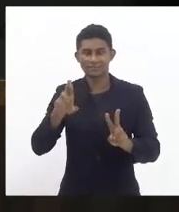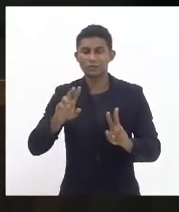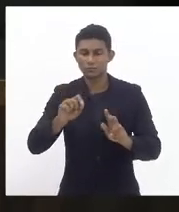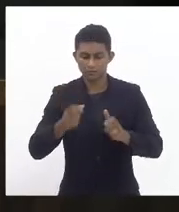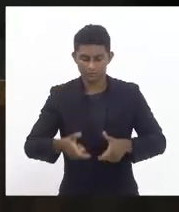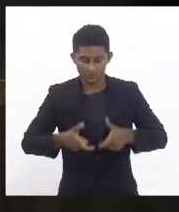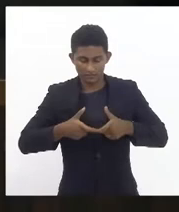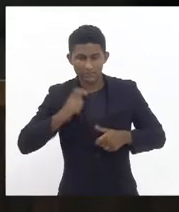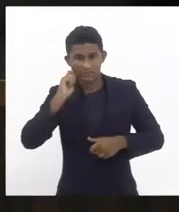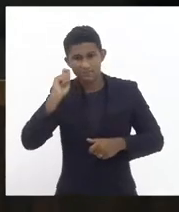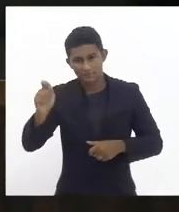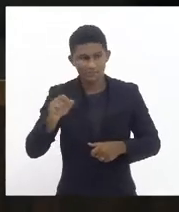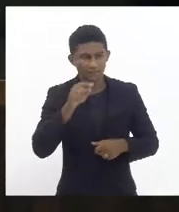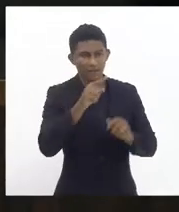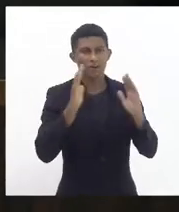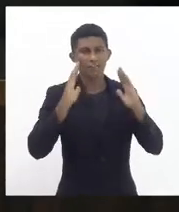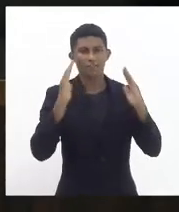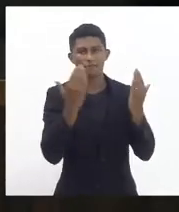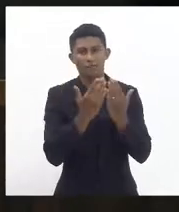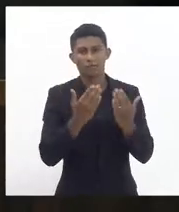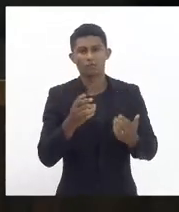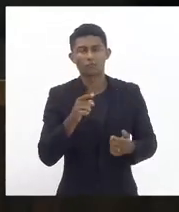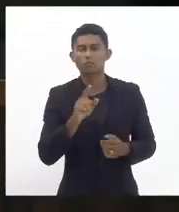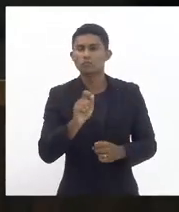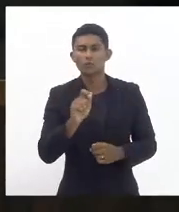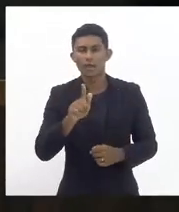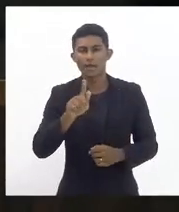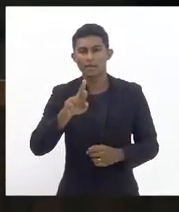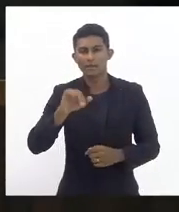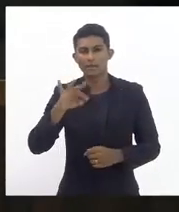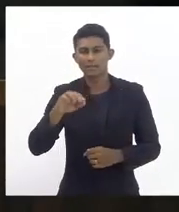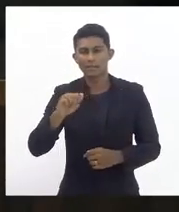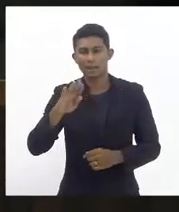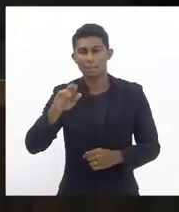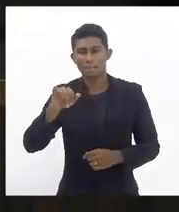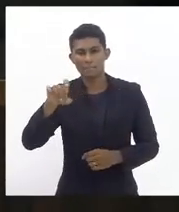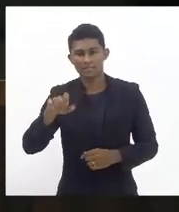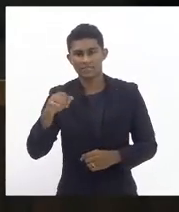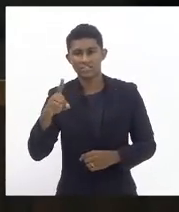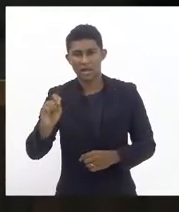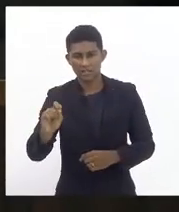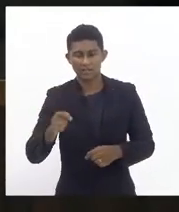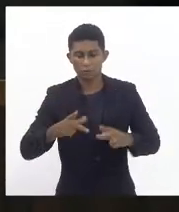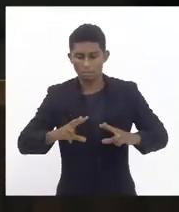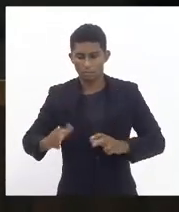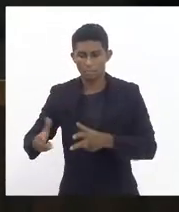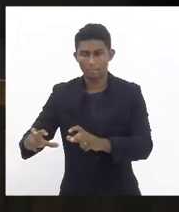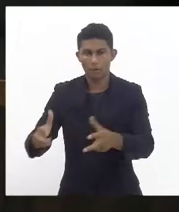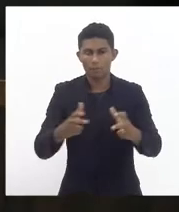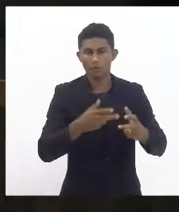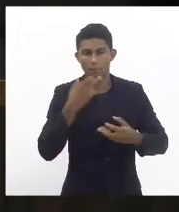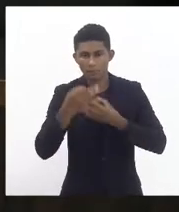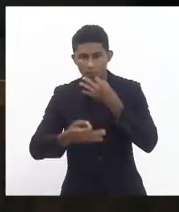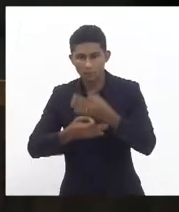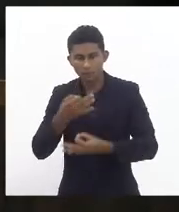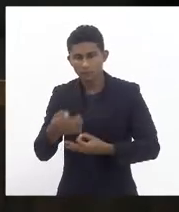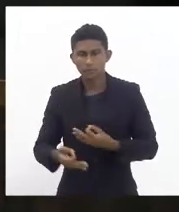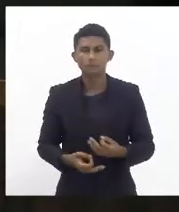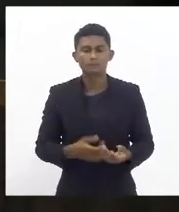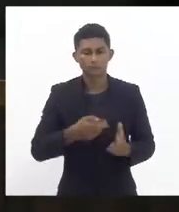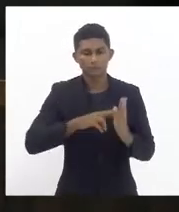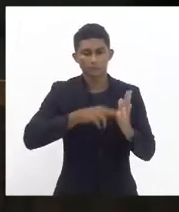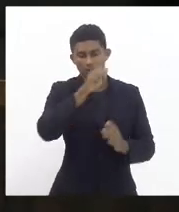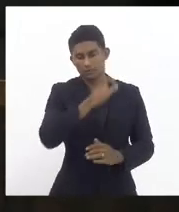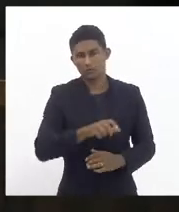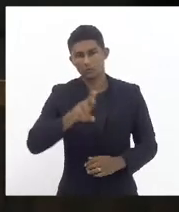respectivo diploma ao fórum grita Baixada pode estar comissão de normas internas e proposições externas favorável relator Deputado Rodrigo